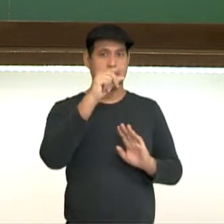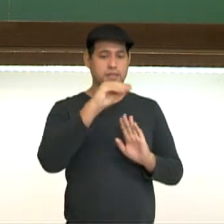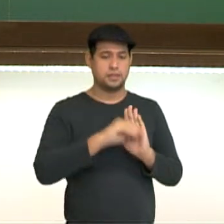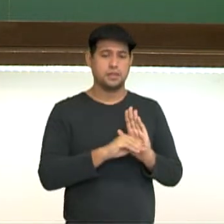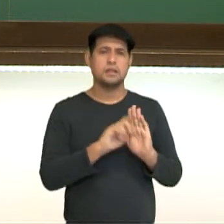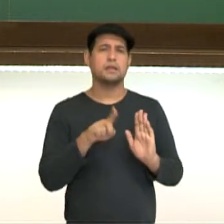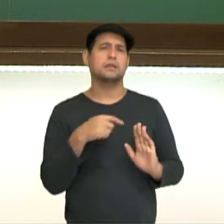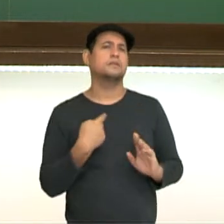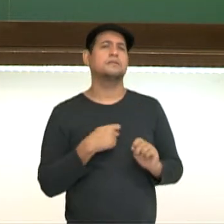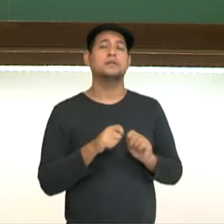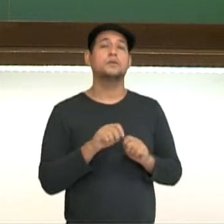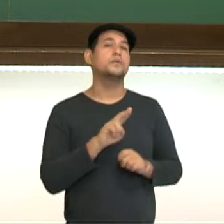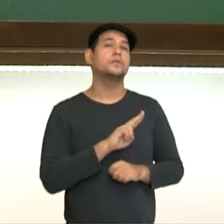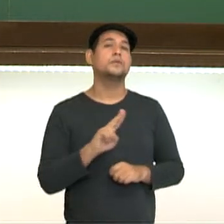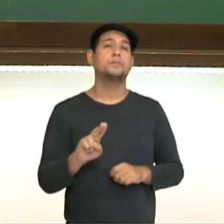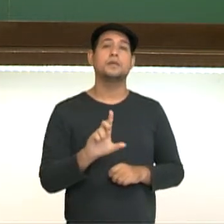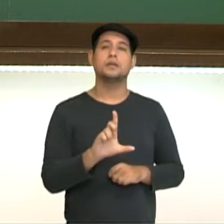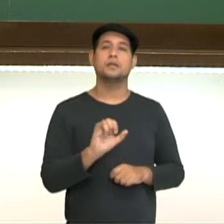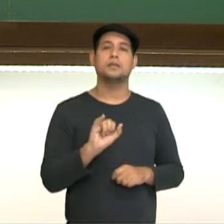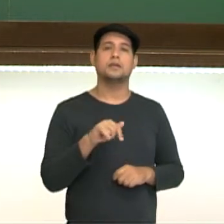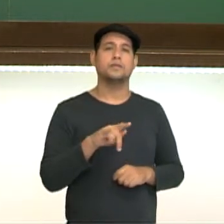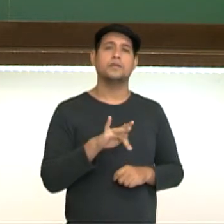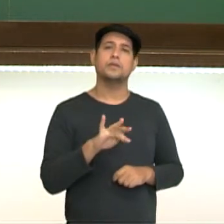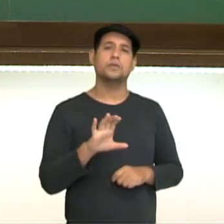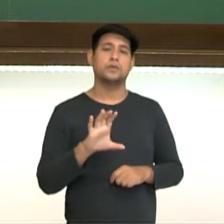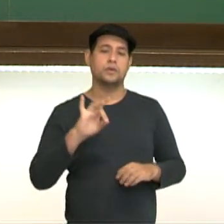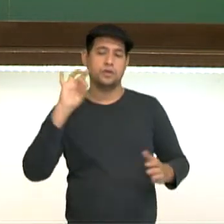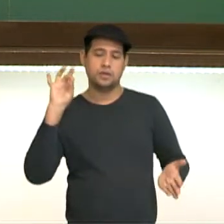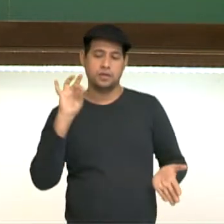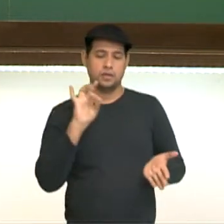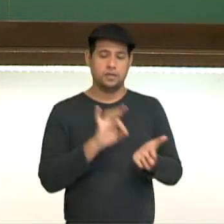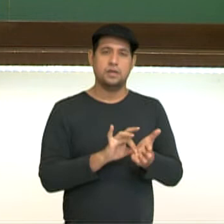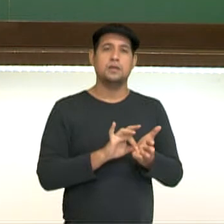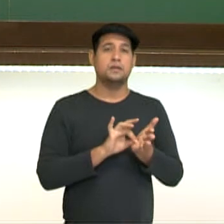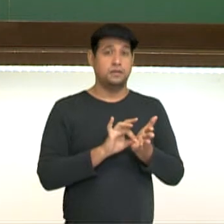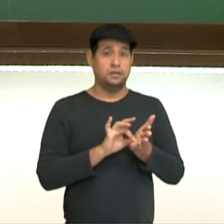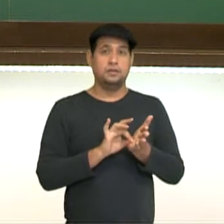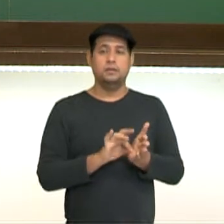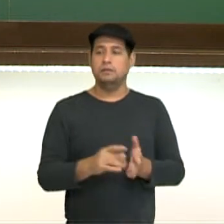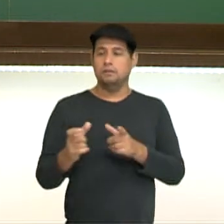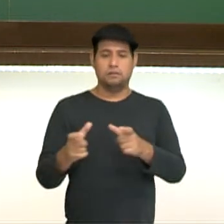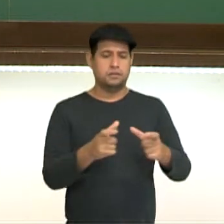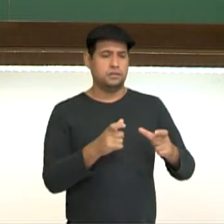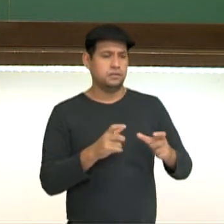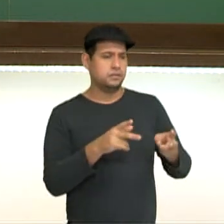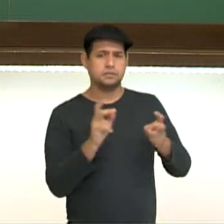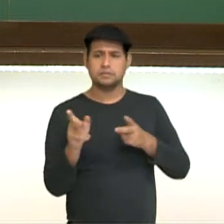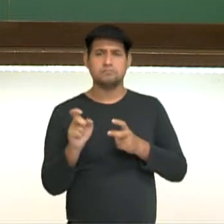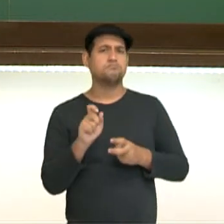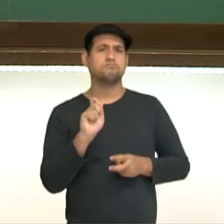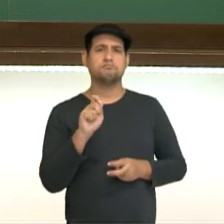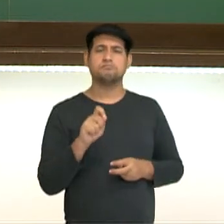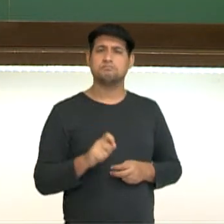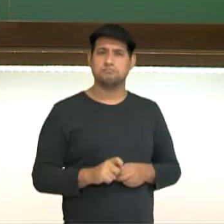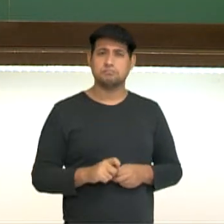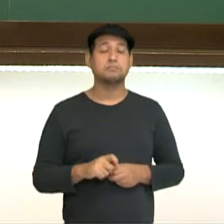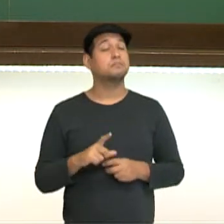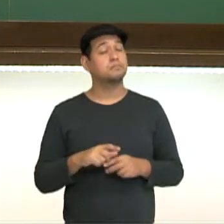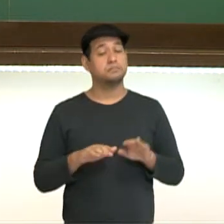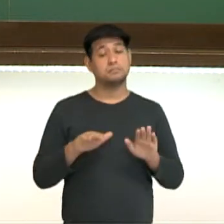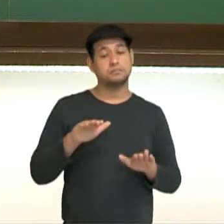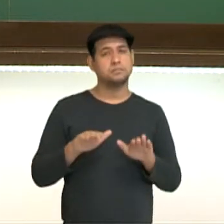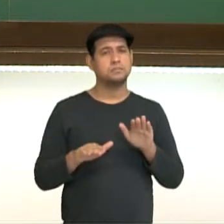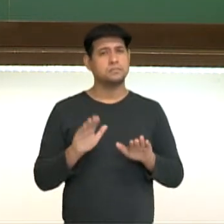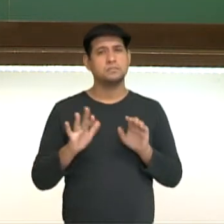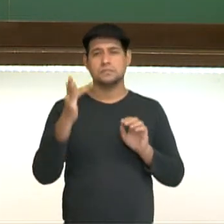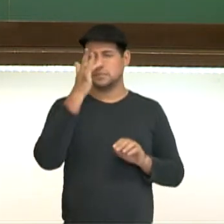nós atribuímos o nome líquido. Então, efetivamente, nestas localidades, identificamos o que, em média,